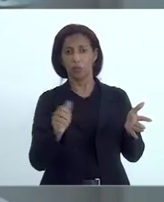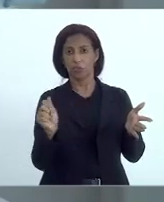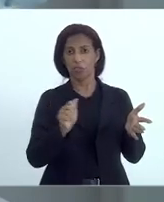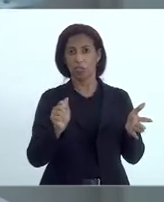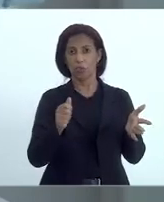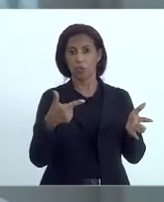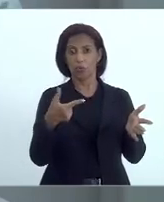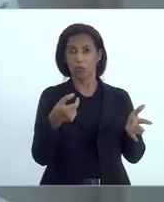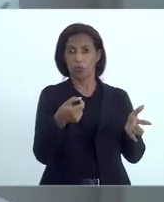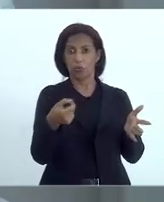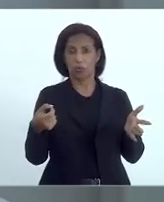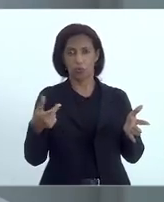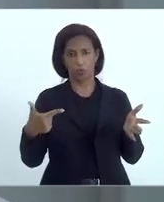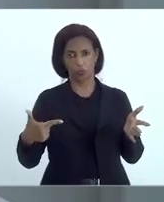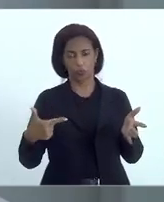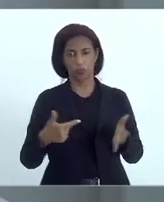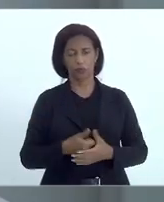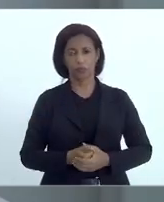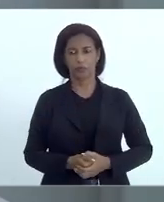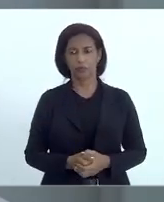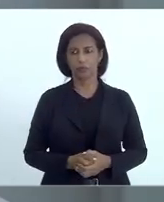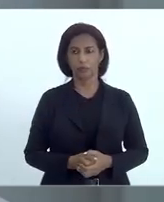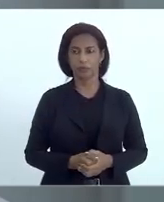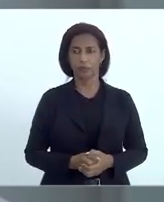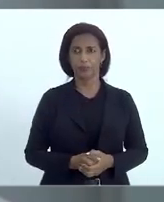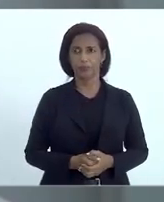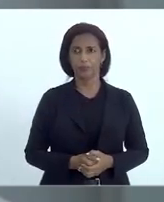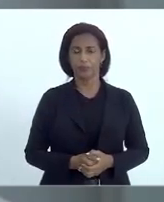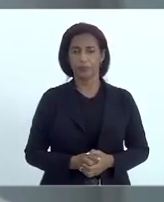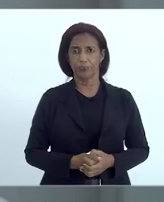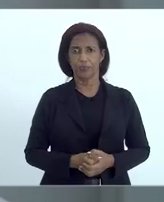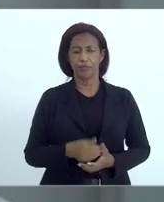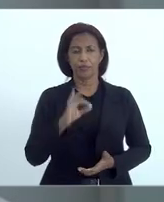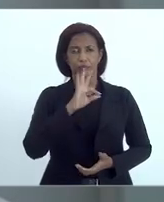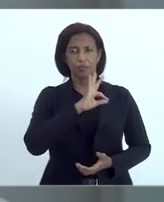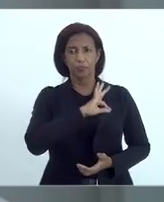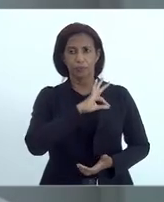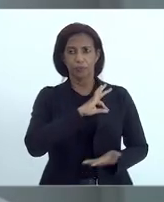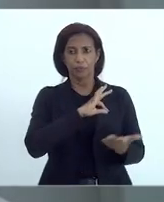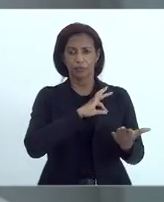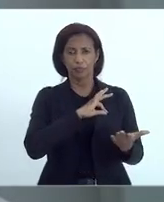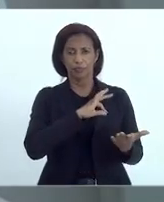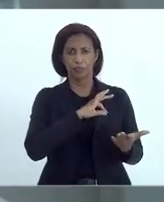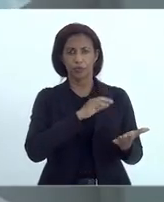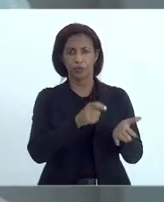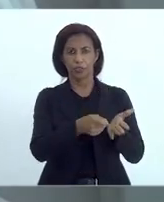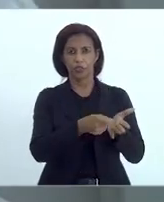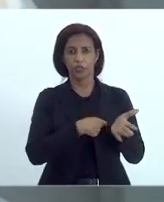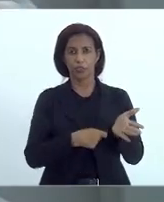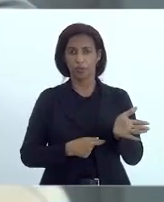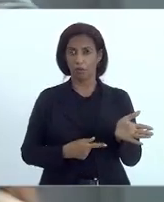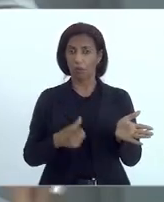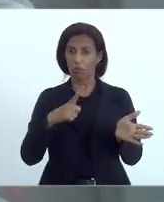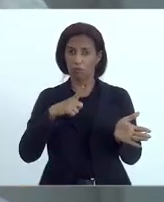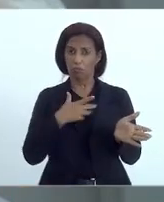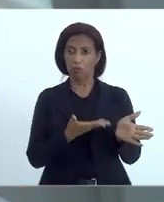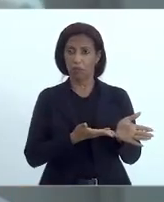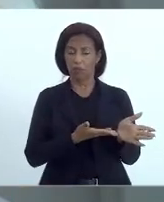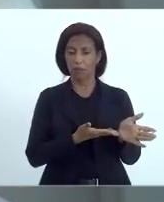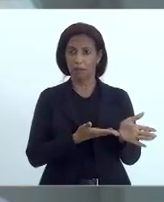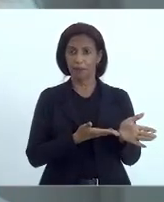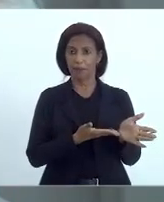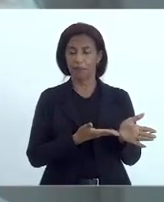2002 E se eu não me engano tá aqui os policiais cartão de inscrição tão isso aqui tem